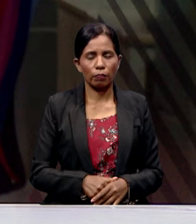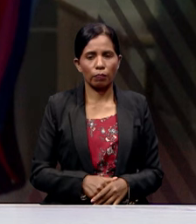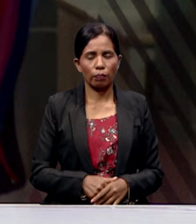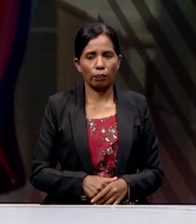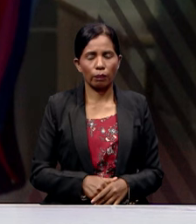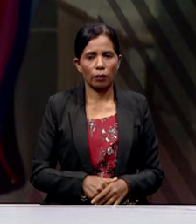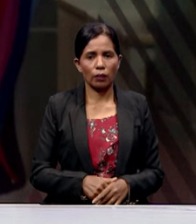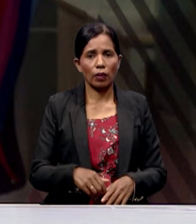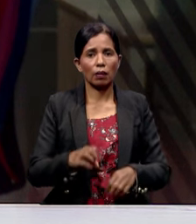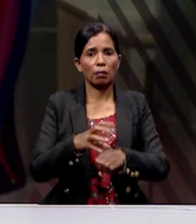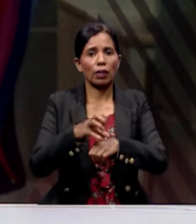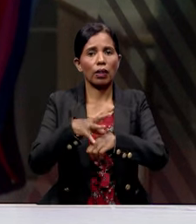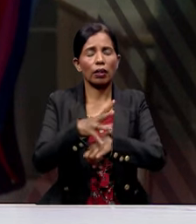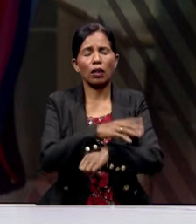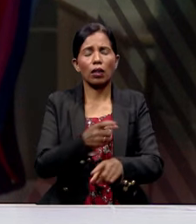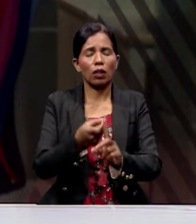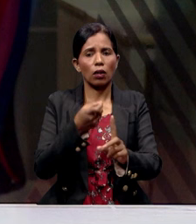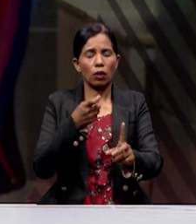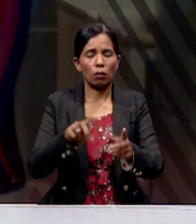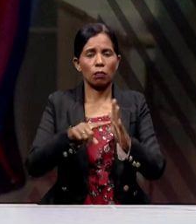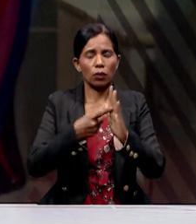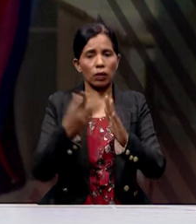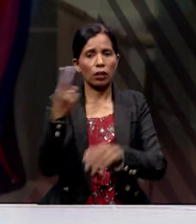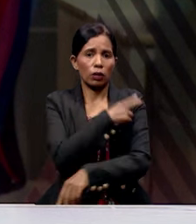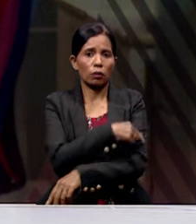Barata começa no Mosubarak e Hospital Nacional.